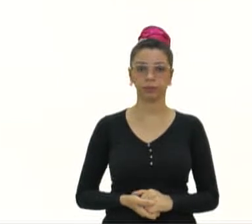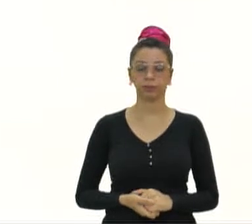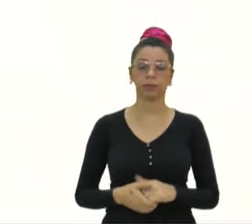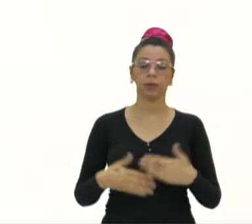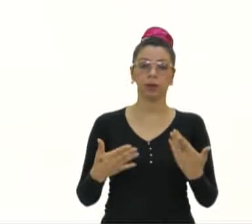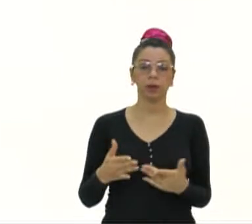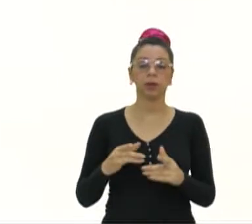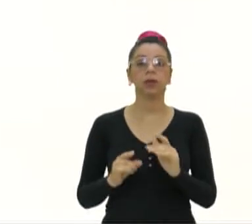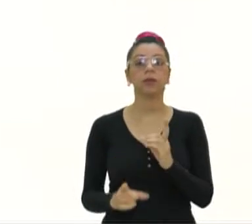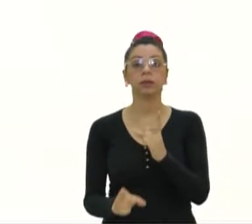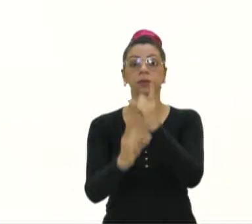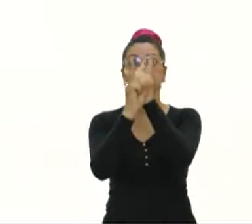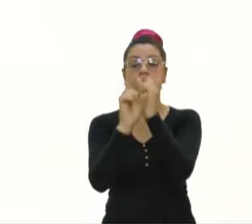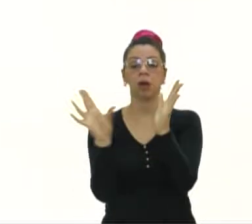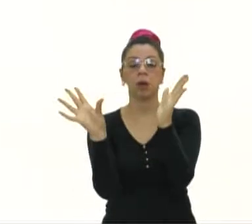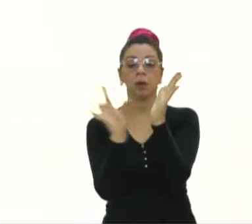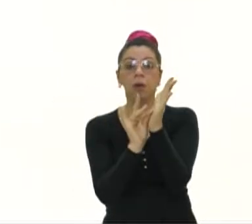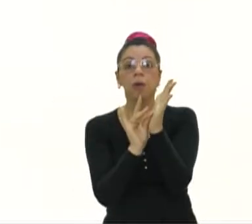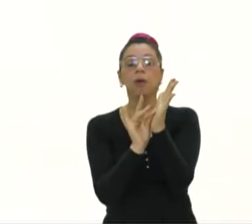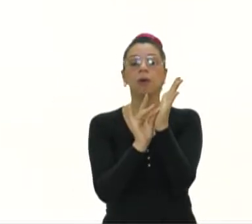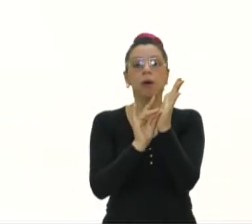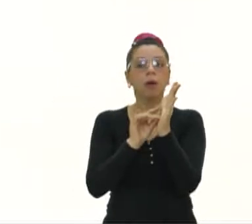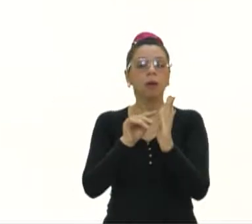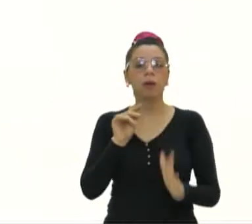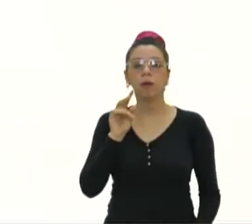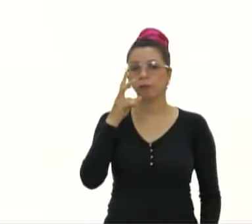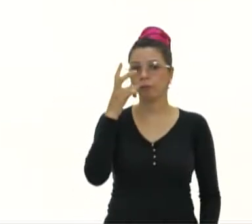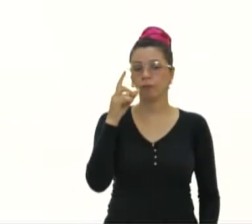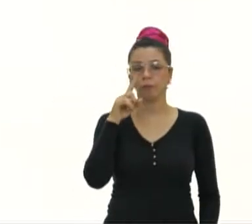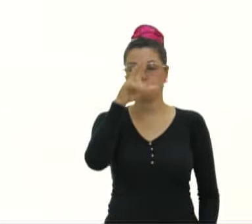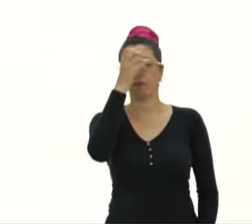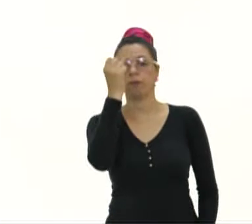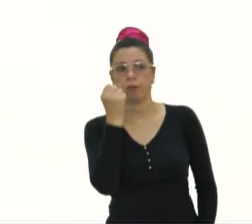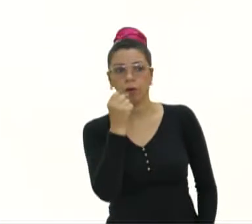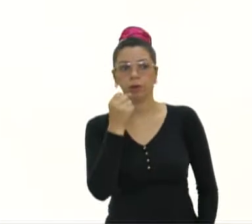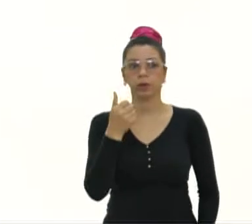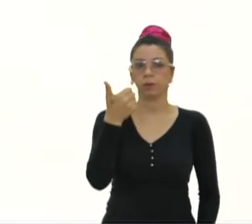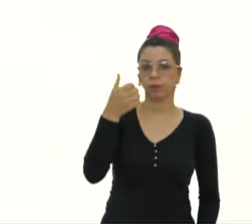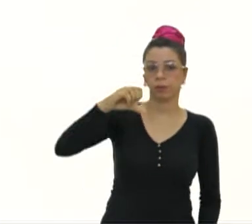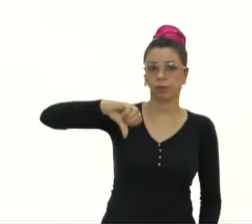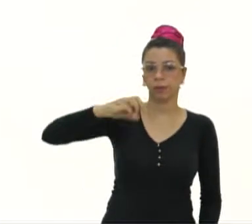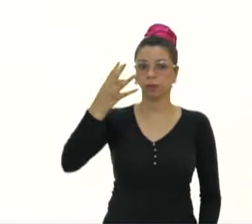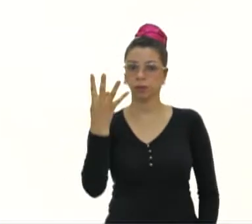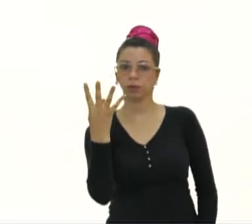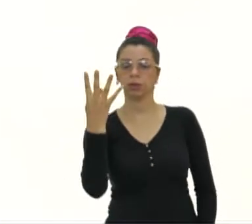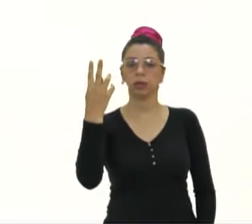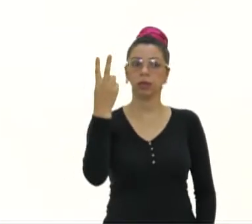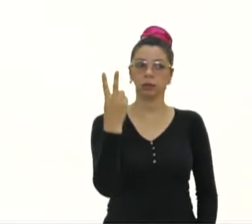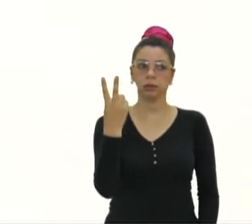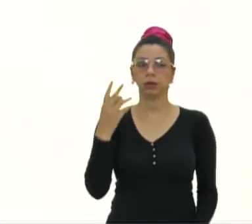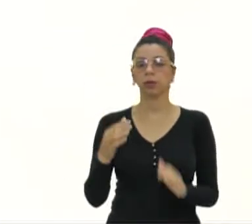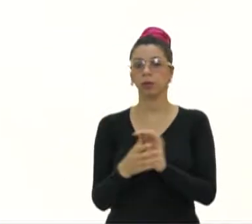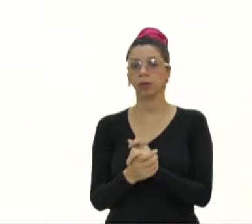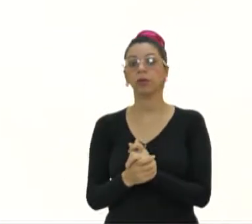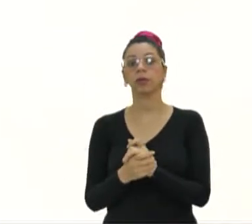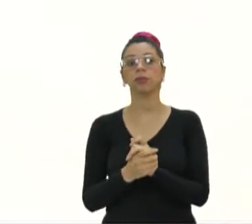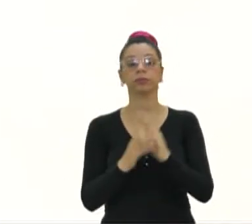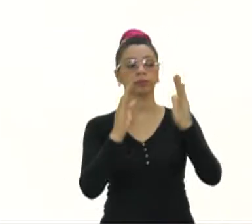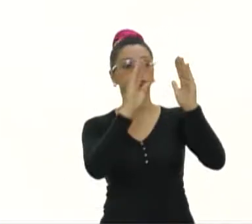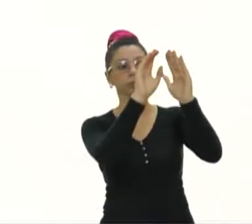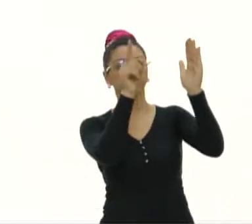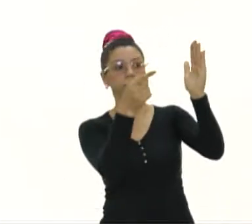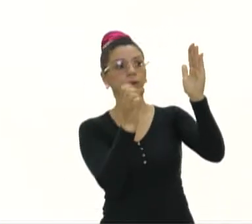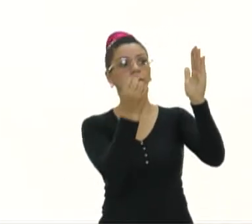descobriu a supercola em 1942. A estrutura dessa frase é simple past, porque nós temos um verbo